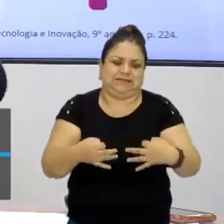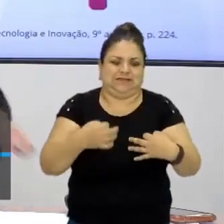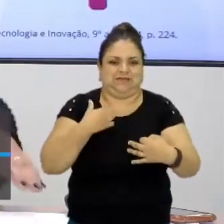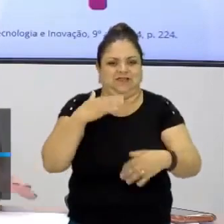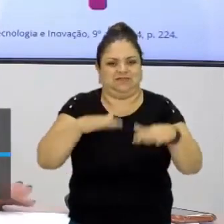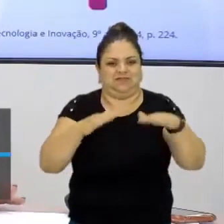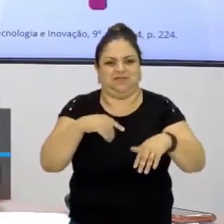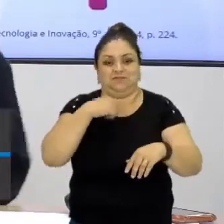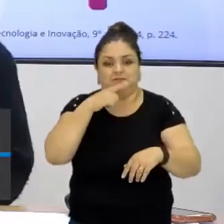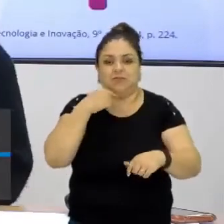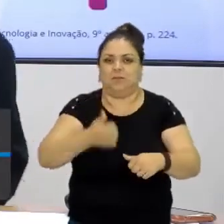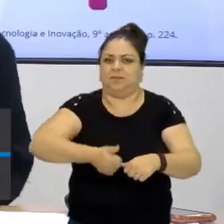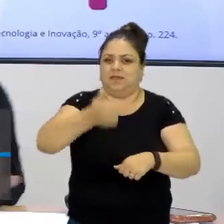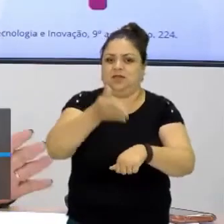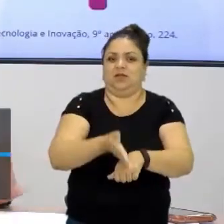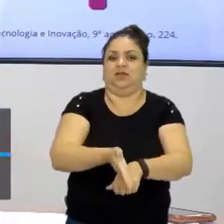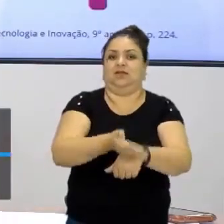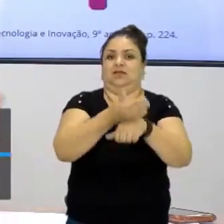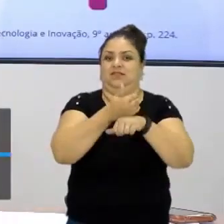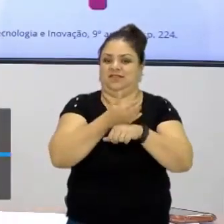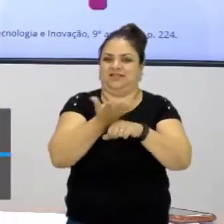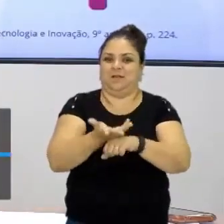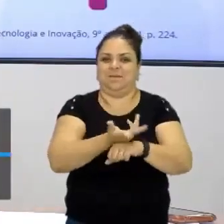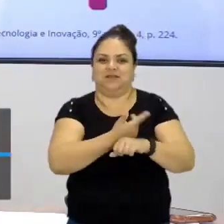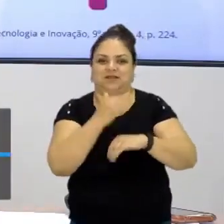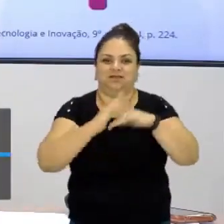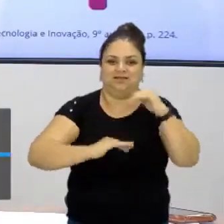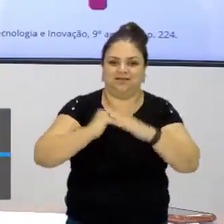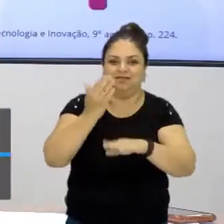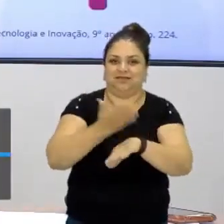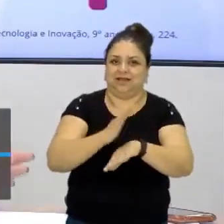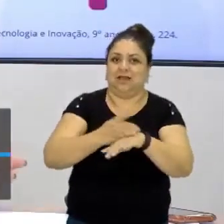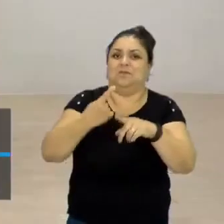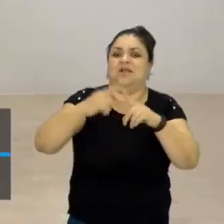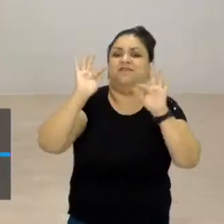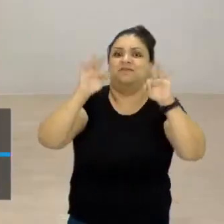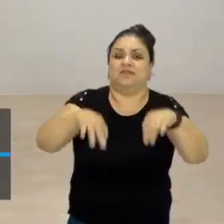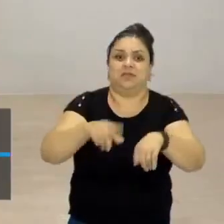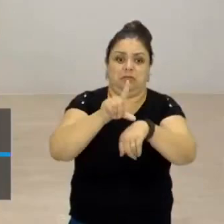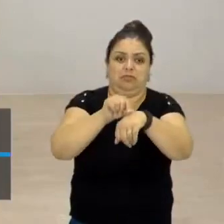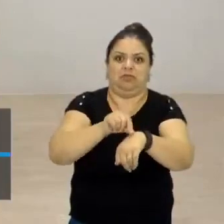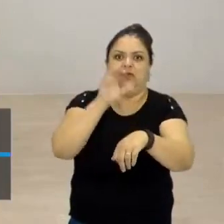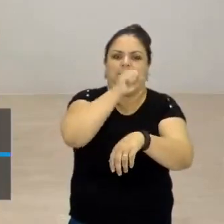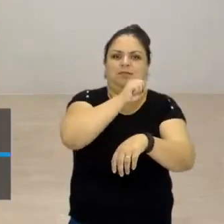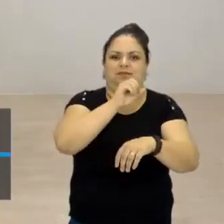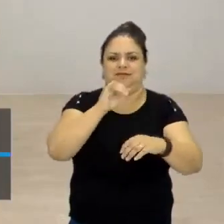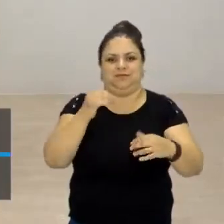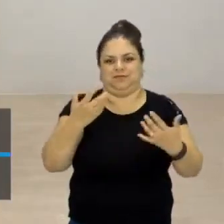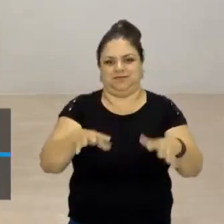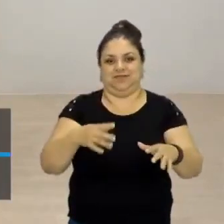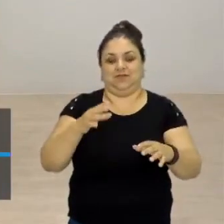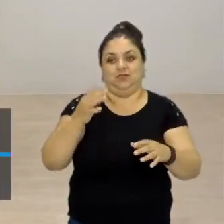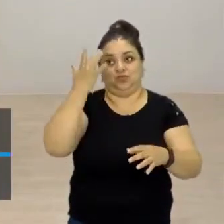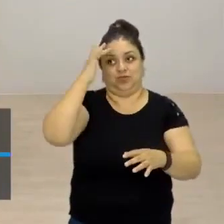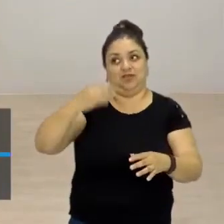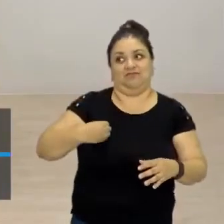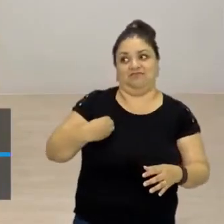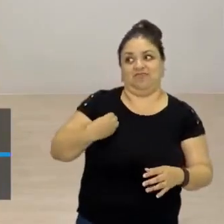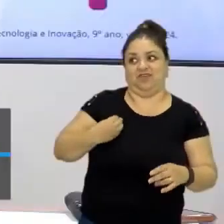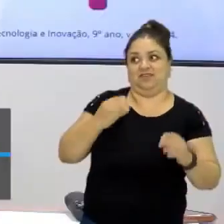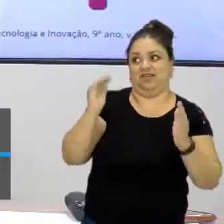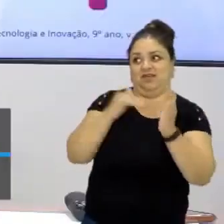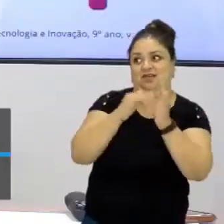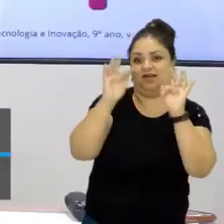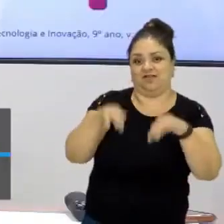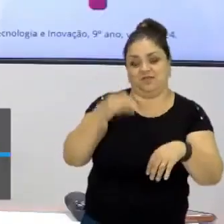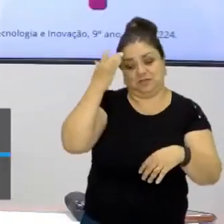gente adianta a habilidade, porque eu não garanto quanto tempo vai sobrar no final. Não sabemos se sobreviveremos até o fim.